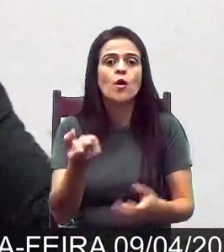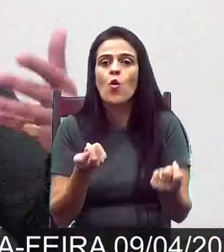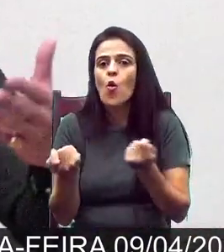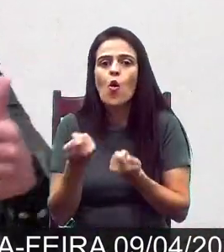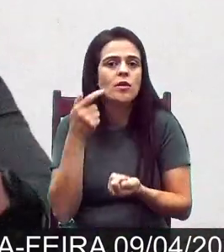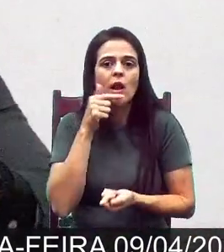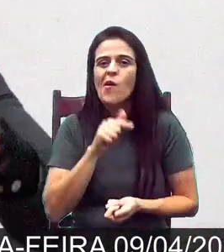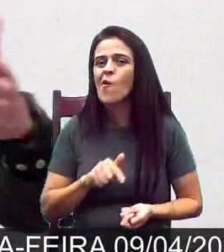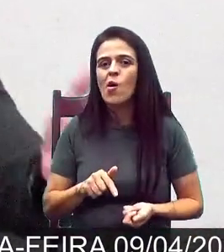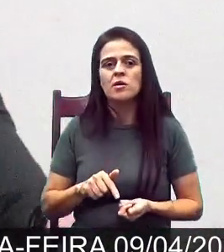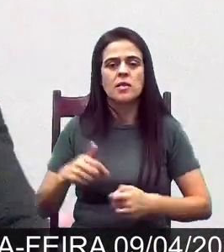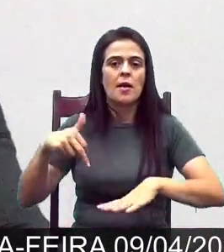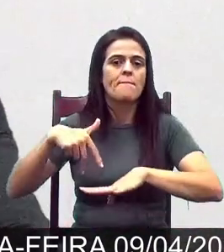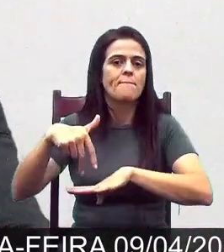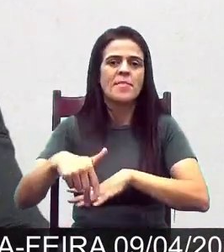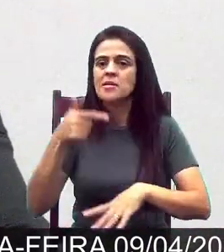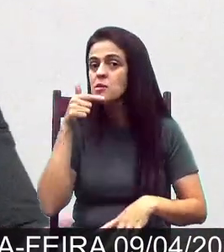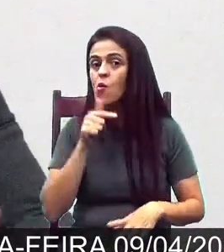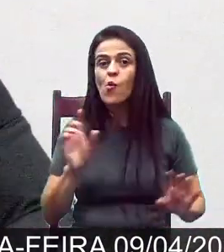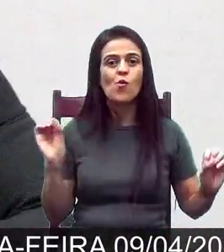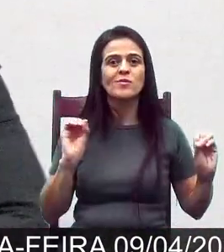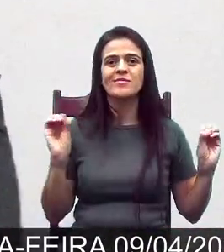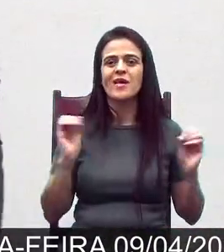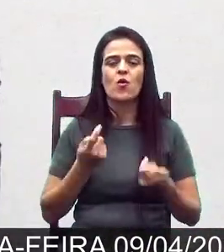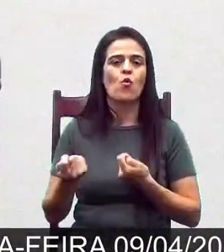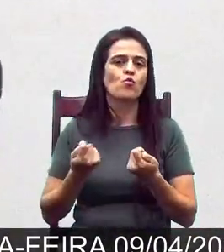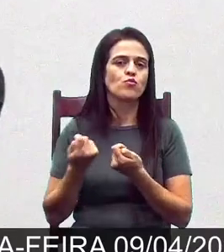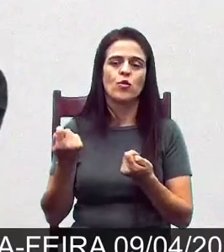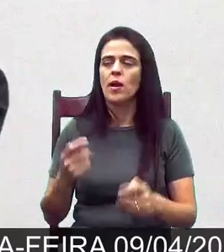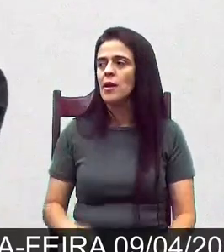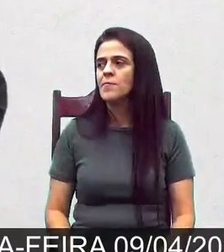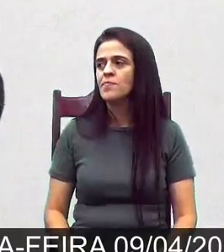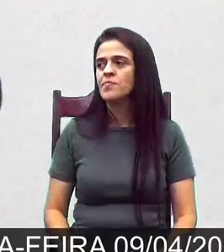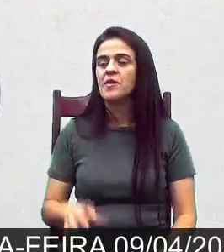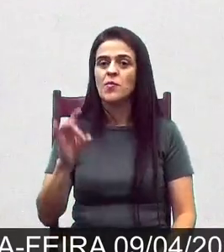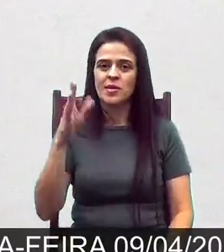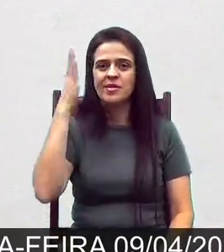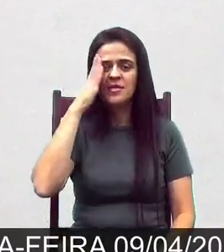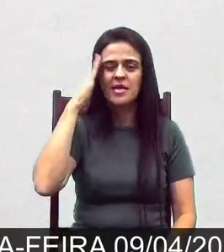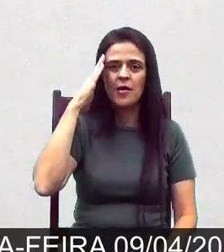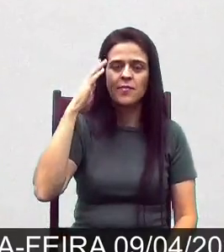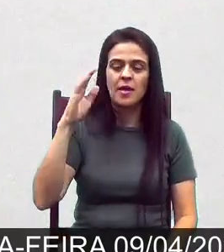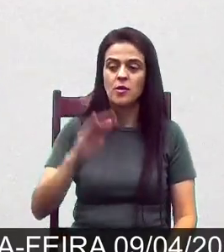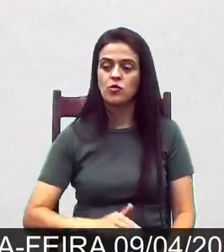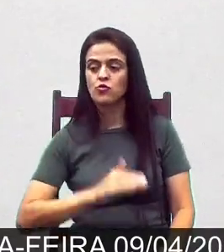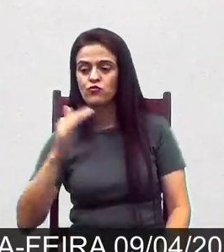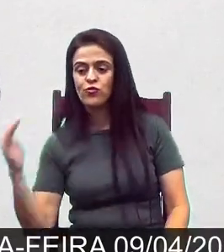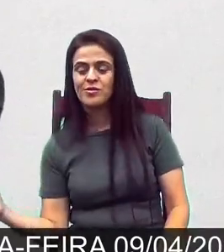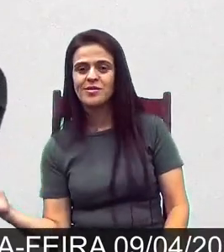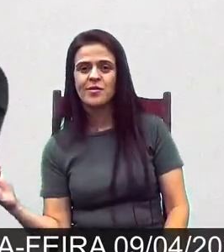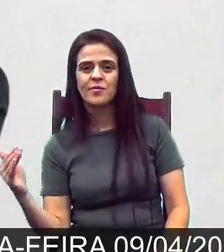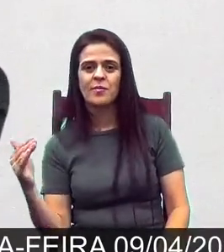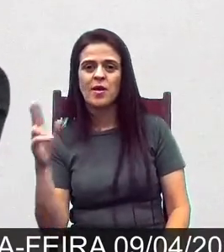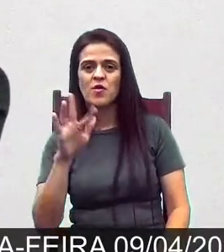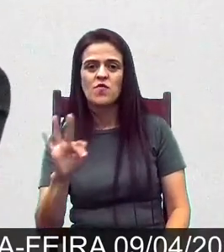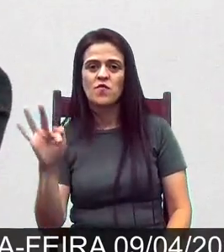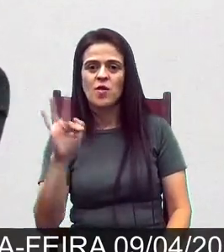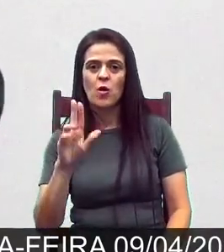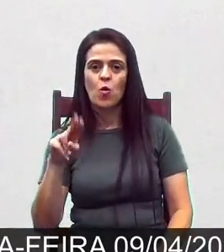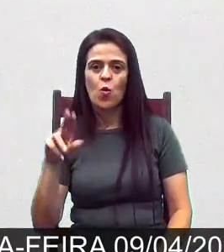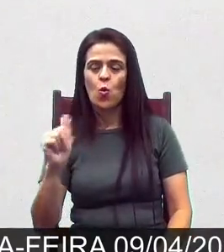aluno, pedestre, quem quer seguir de carro ali. Por quê? A via de cima, que é uma avenida, ela só não está no